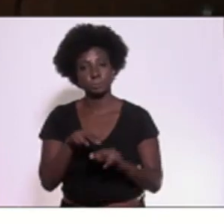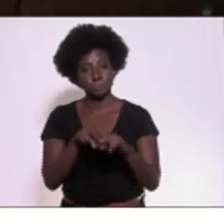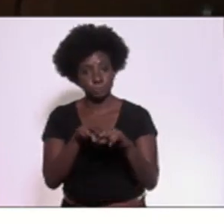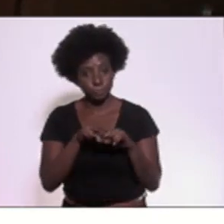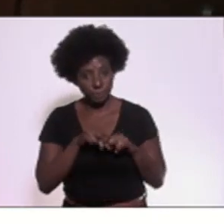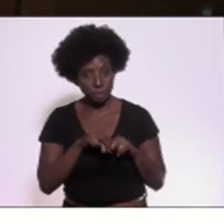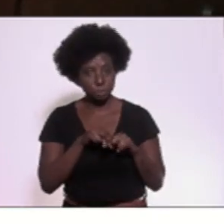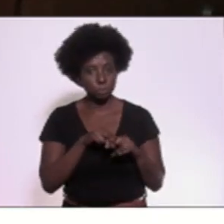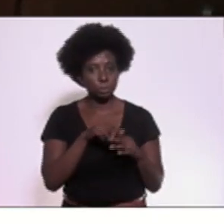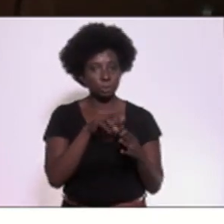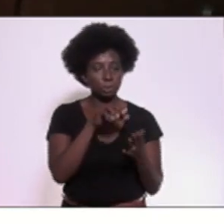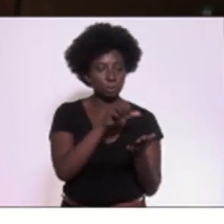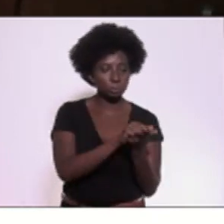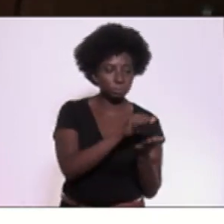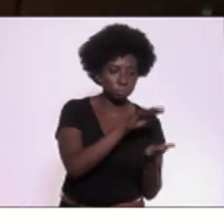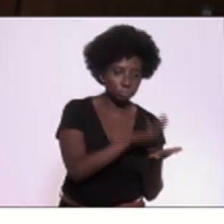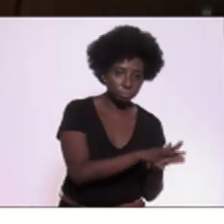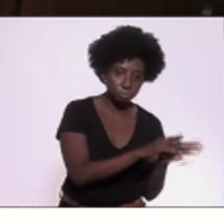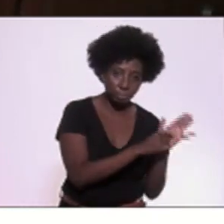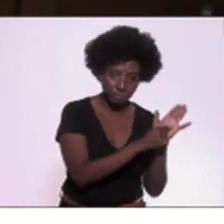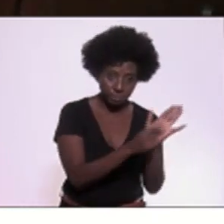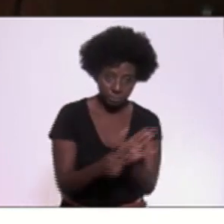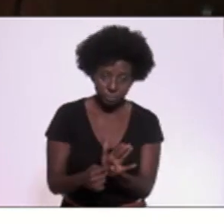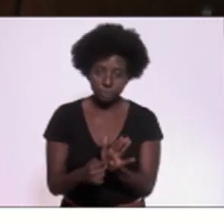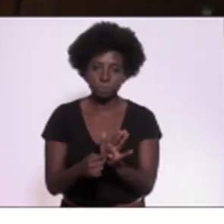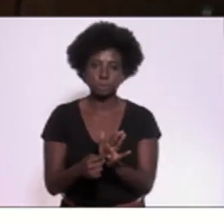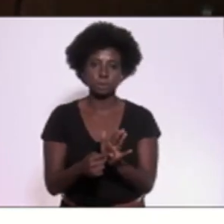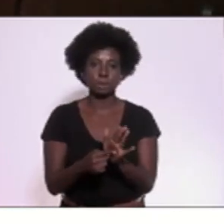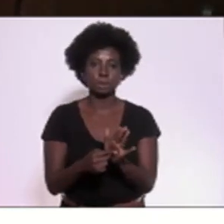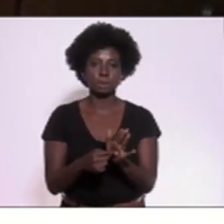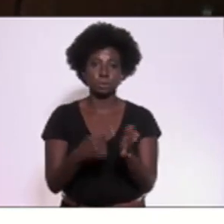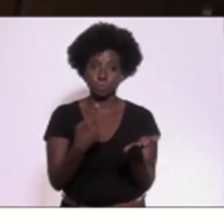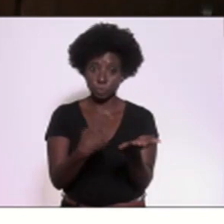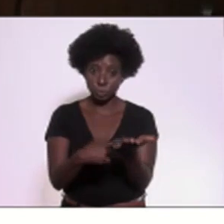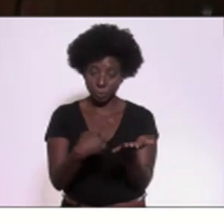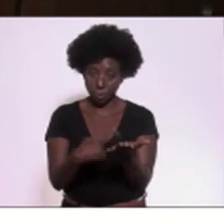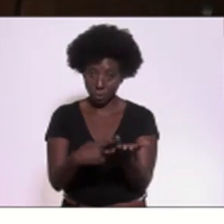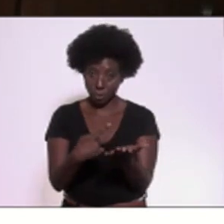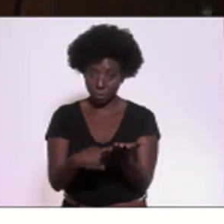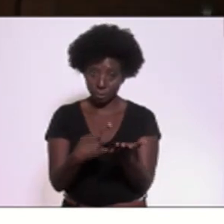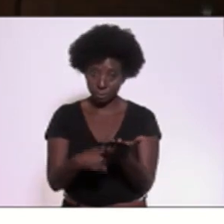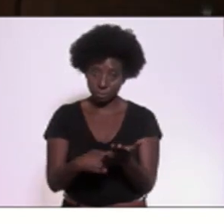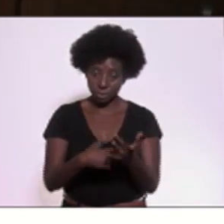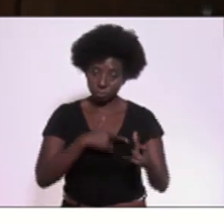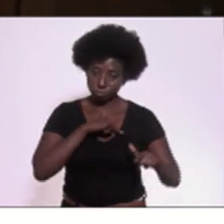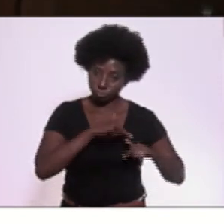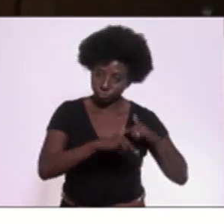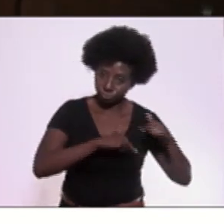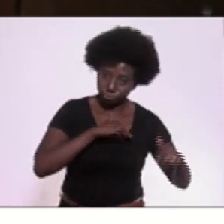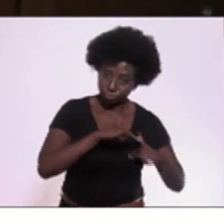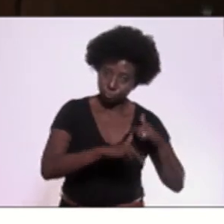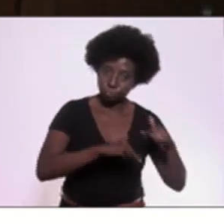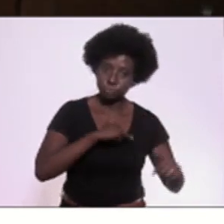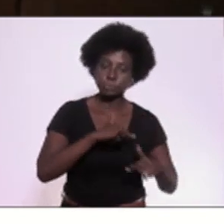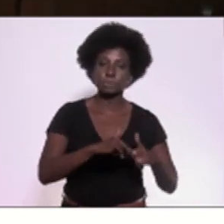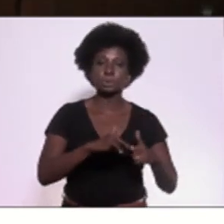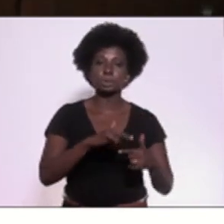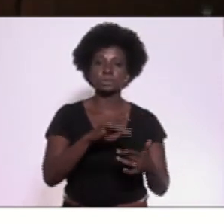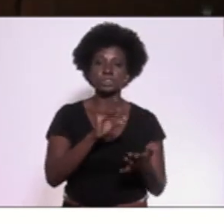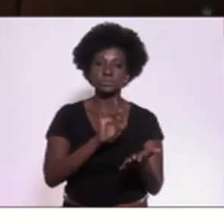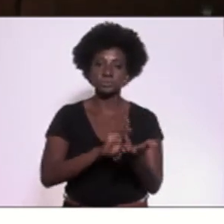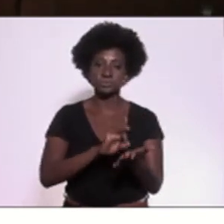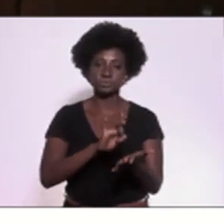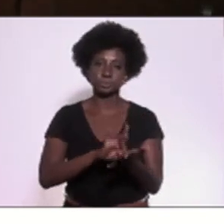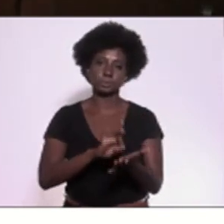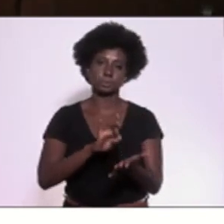o nosso compromisso com a luta por justiça para Cícero Guedes e para que a sua memória permaneça